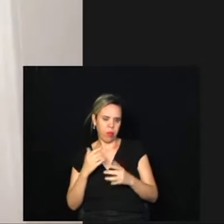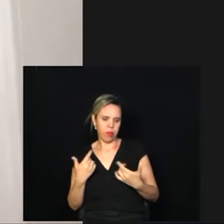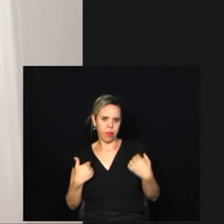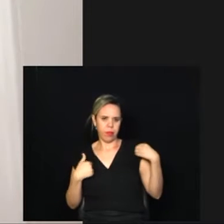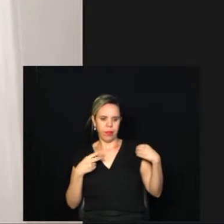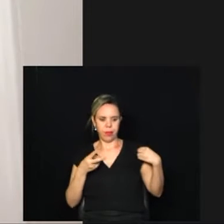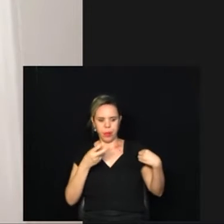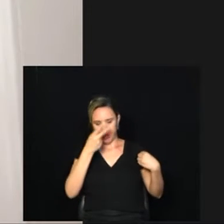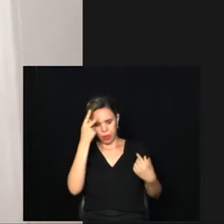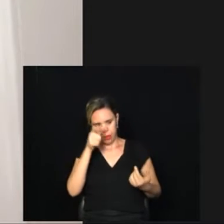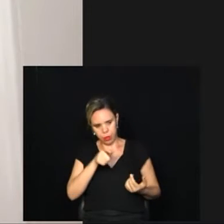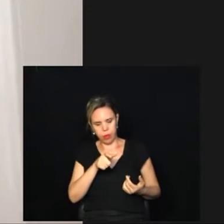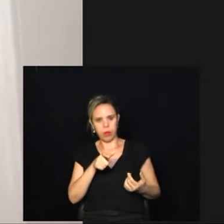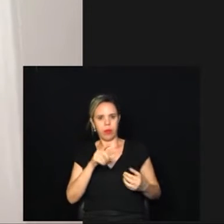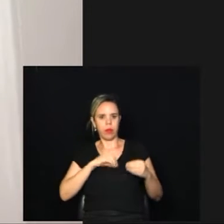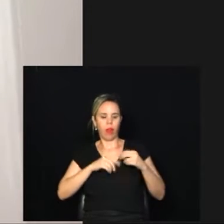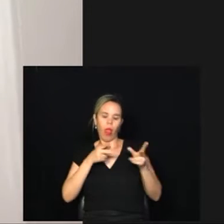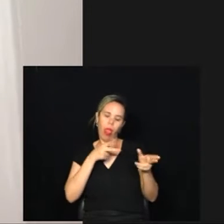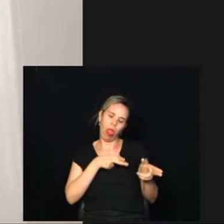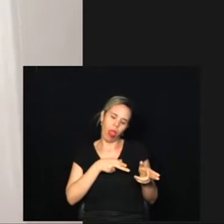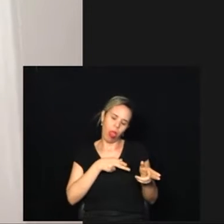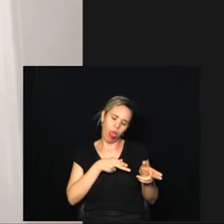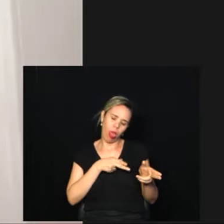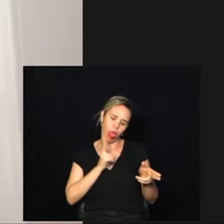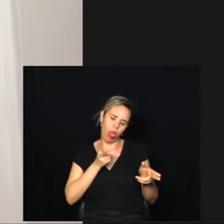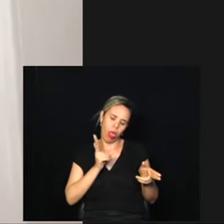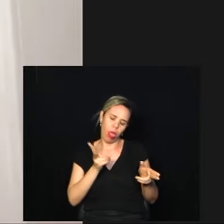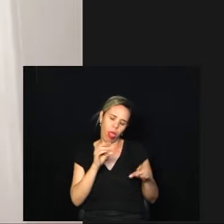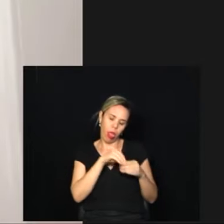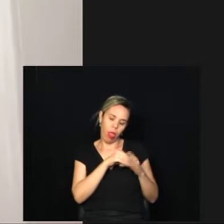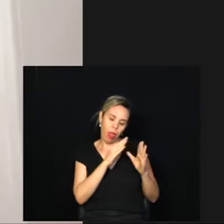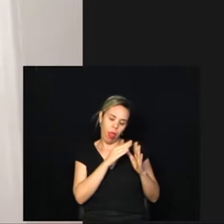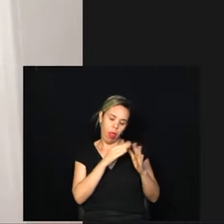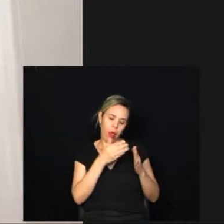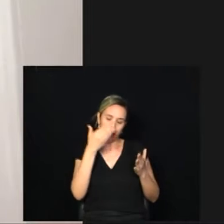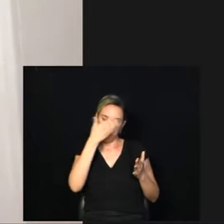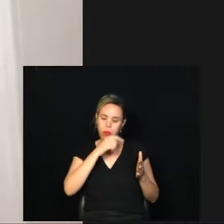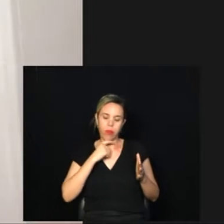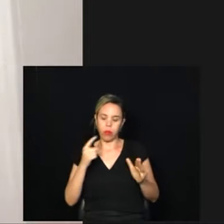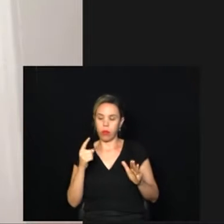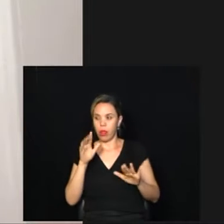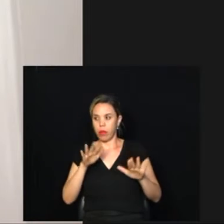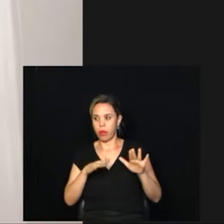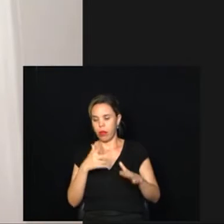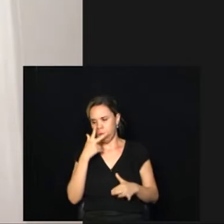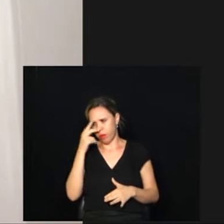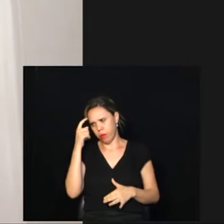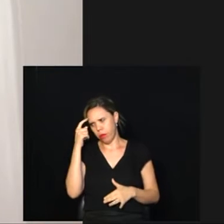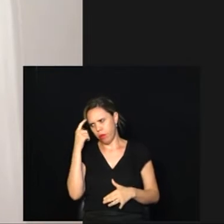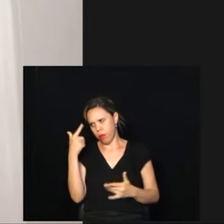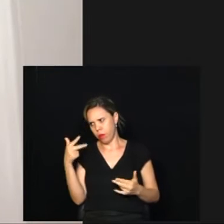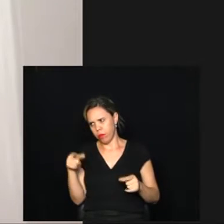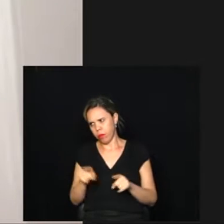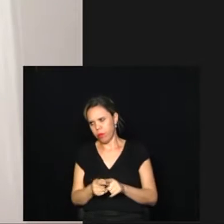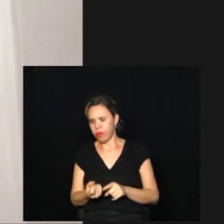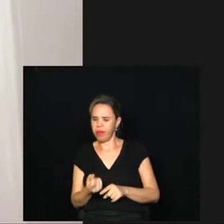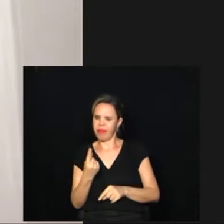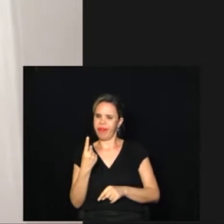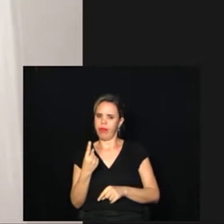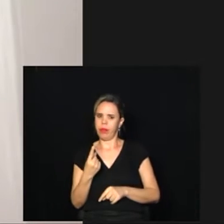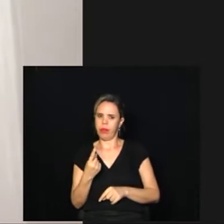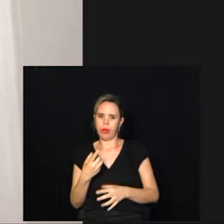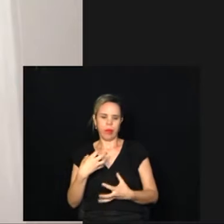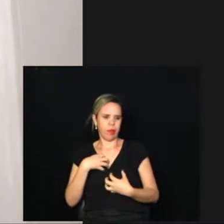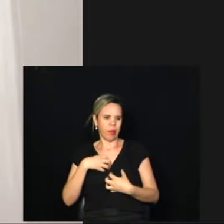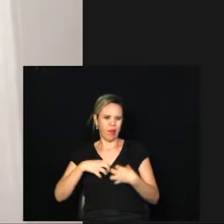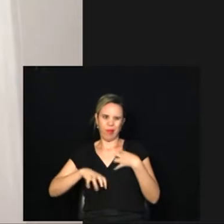gente vê uma pessoa que só quer dormir, que só quer ficar dentro de casa, não quer ver ninguém, a gente às vezes também pensa outras coisas, quando a gente não viveu na pele o